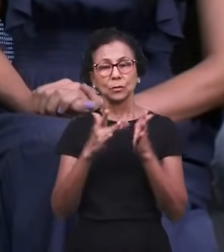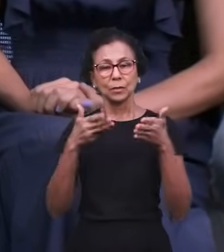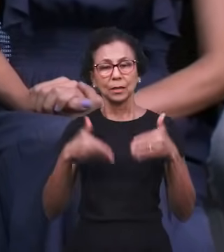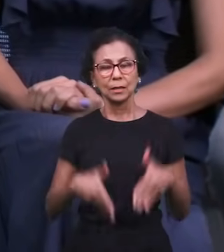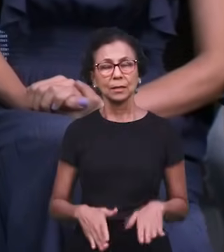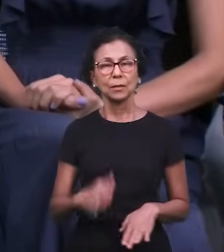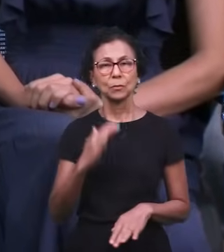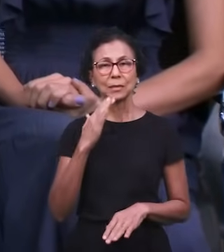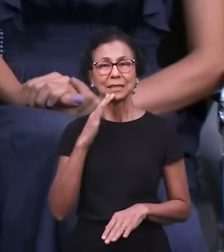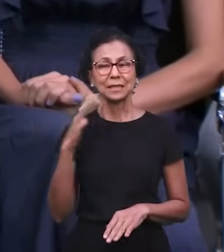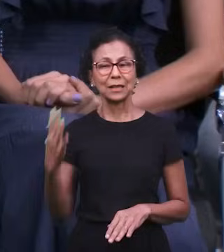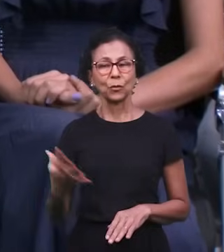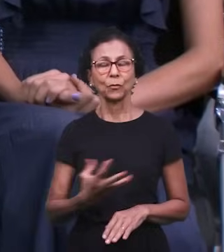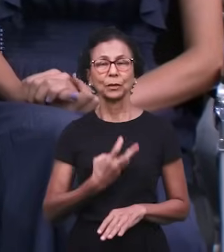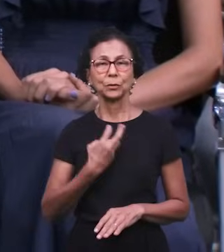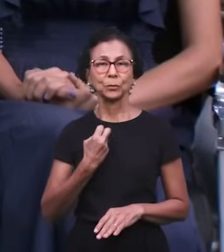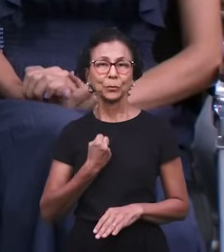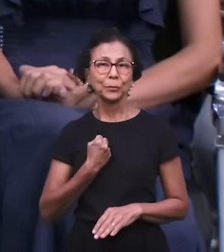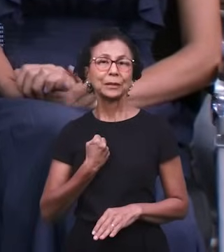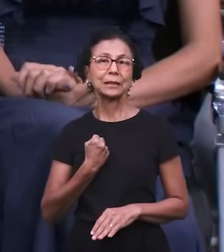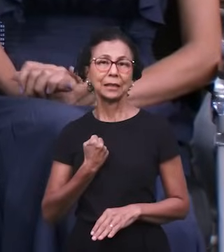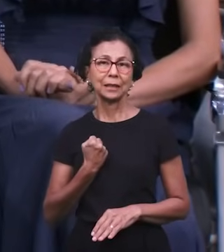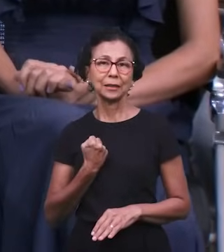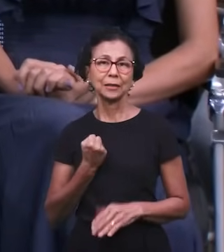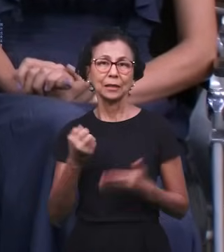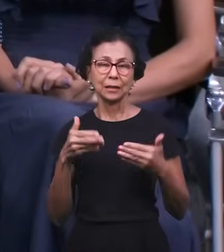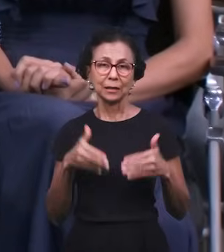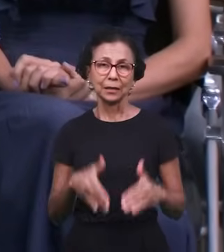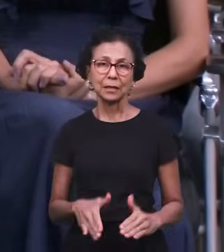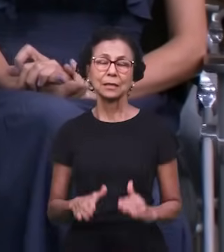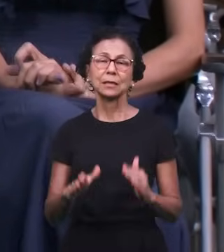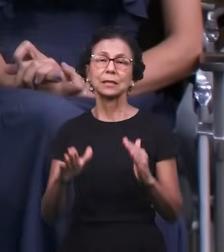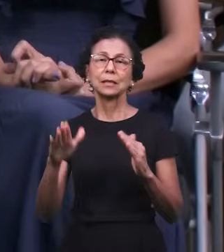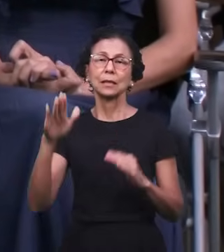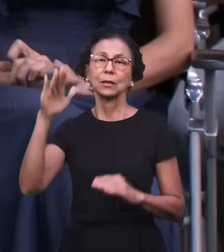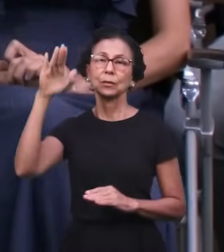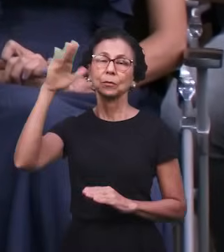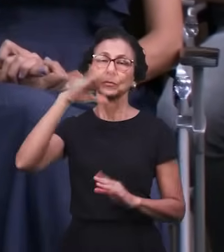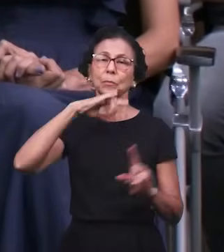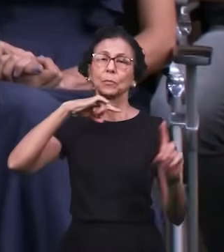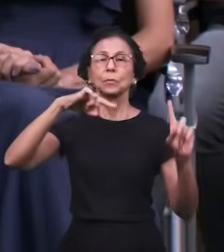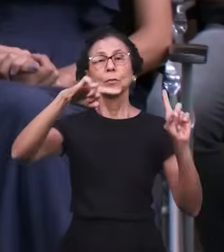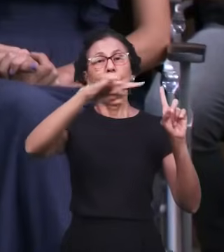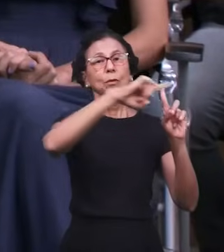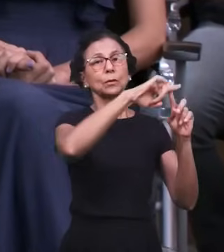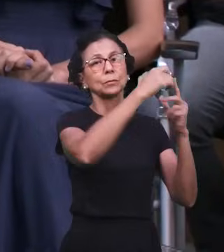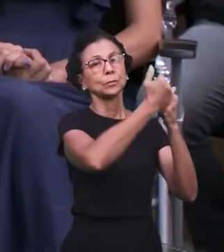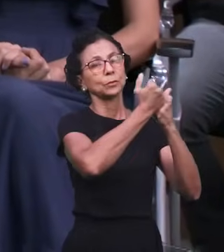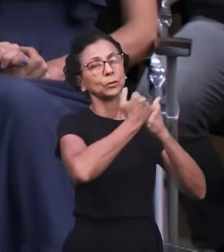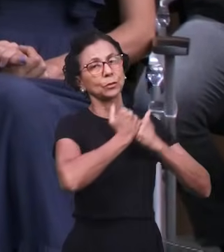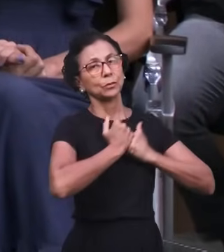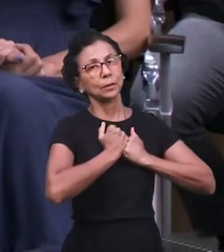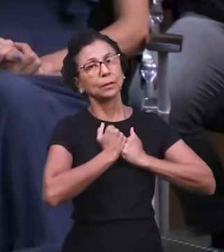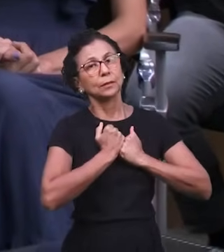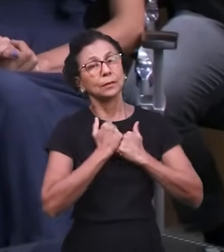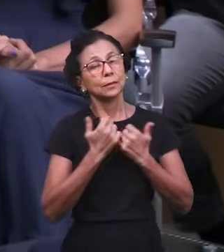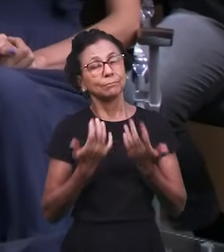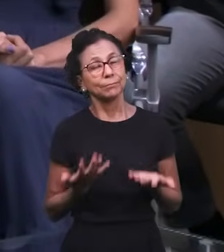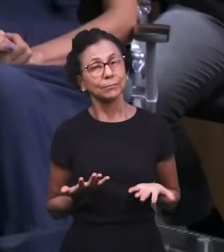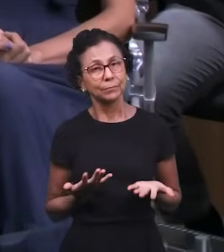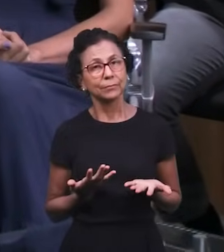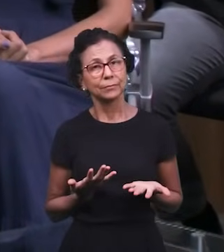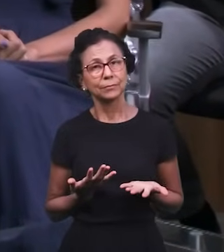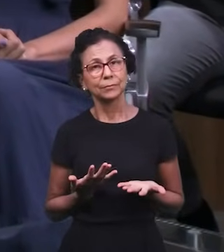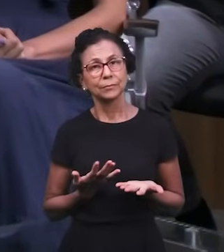pelas nós. Deus amou o mundo de tal maneira que deu seu Filho unigênito, que todo aquele que nele crê não pereça, mas tenha a vida eterna. Então, quando nós